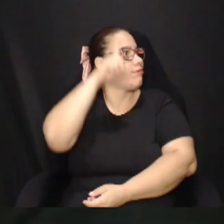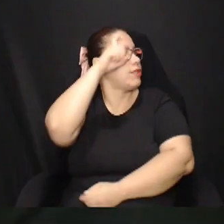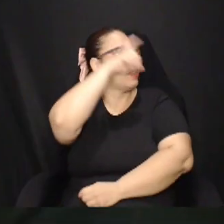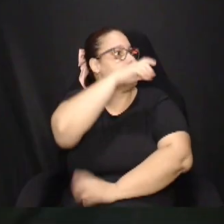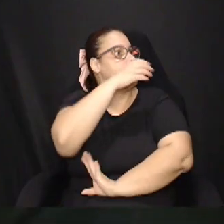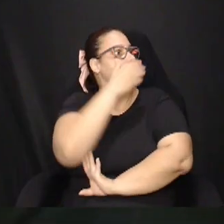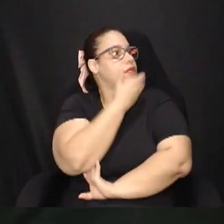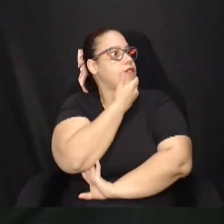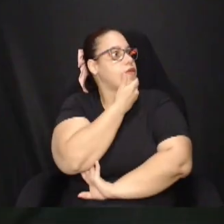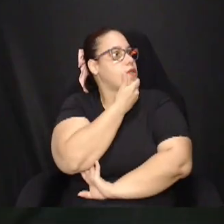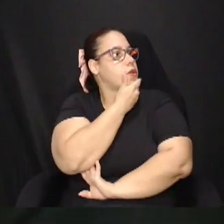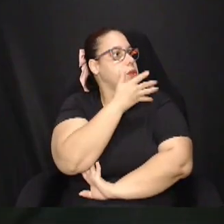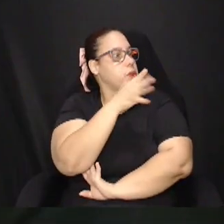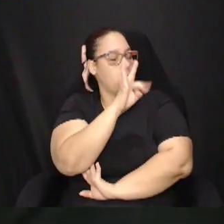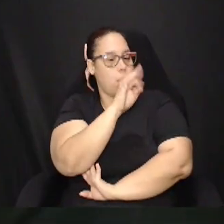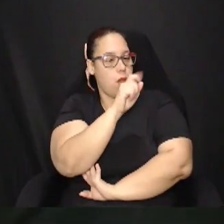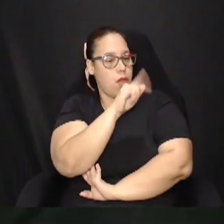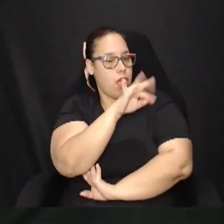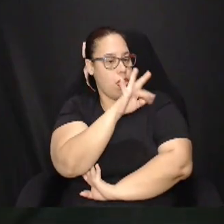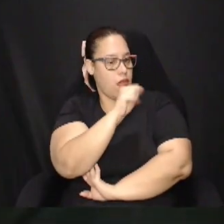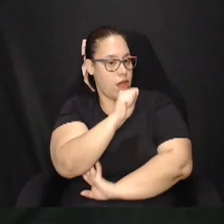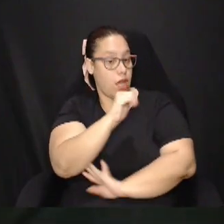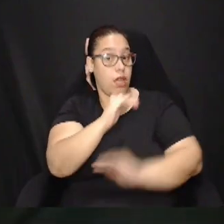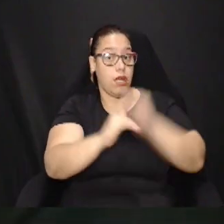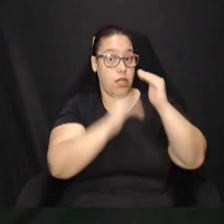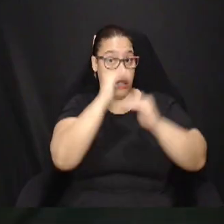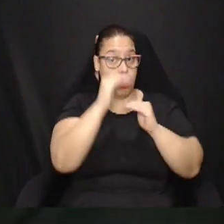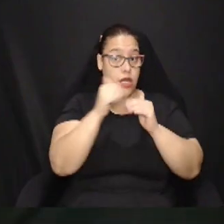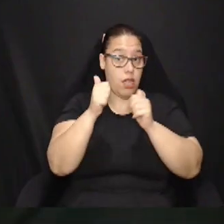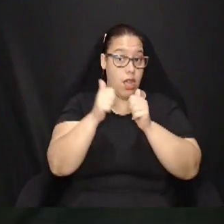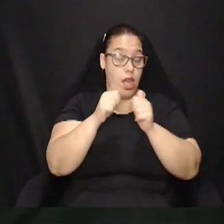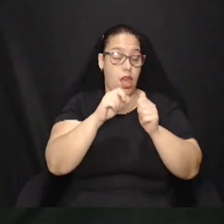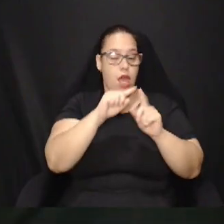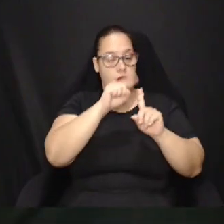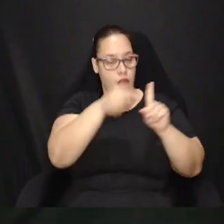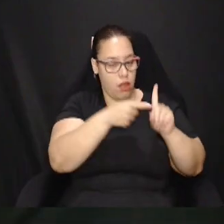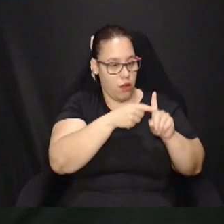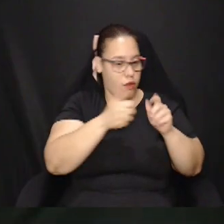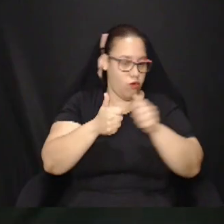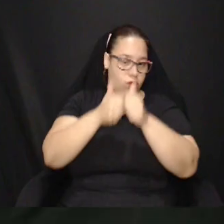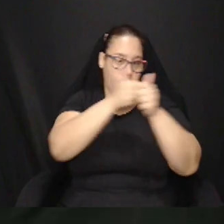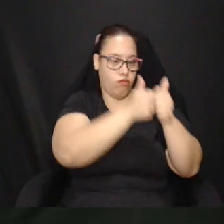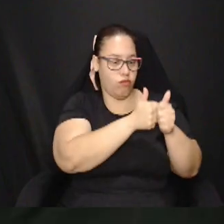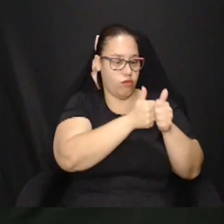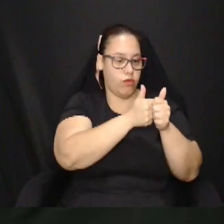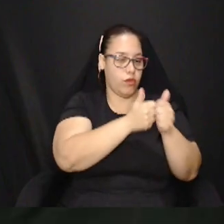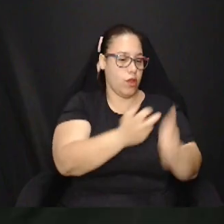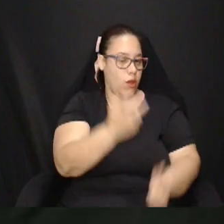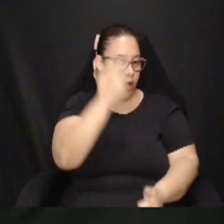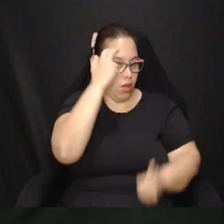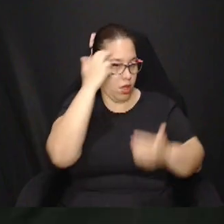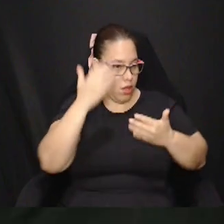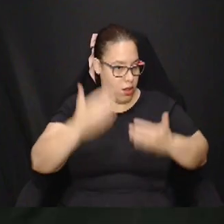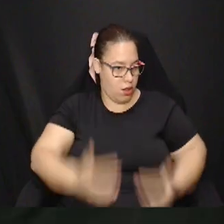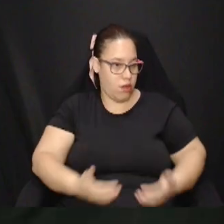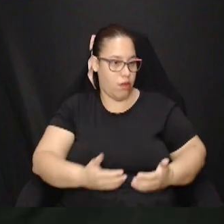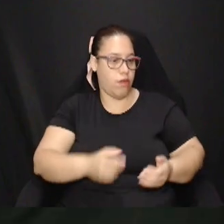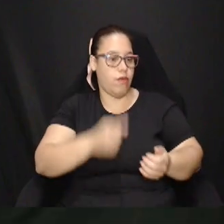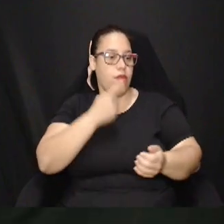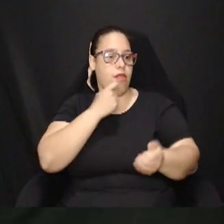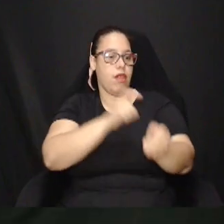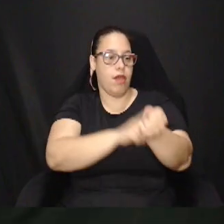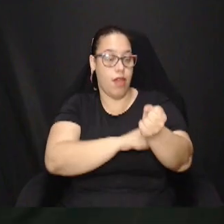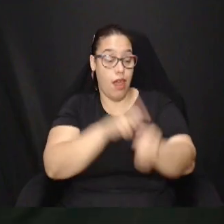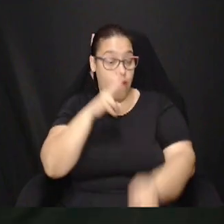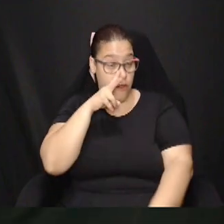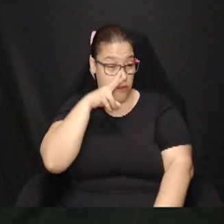vamos lá. Avanço da reprodução assistida, né? O peso cultural de ter filho de sangue ainda é forte. Como é